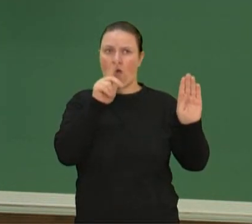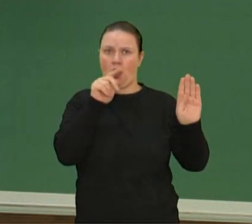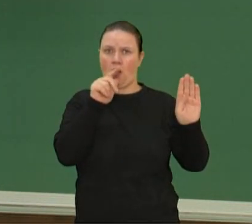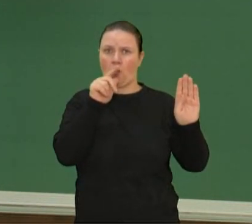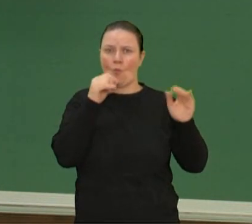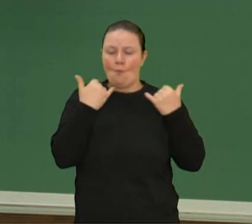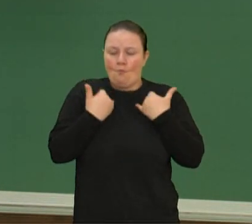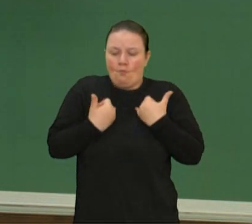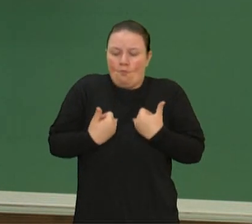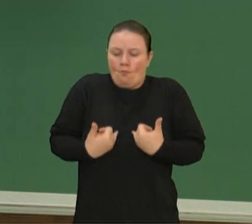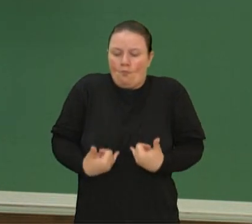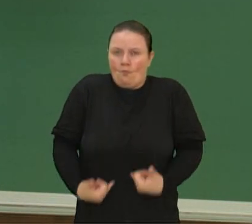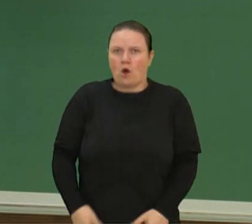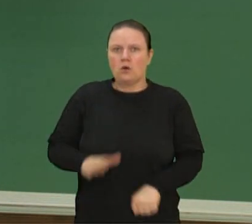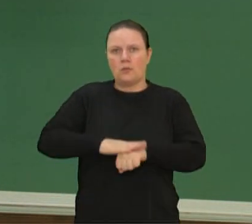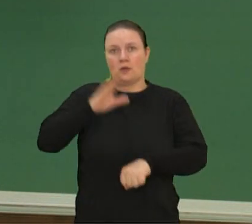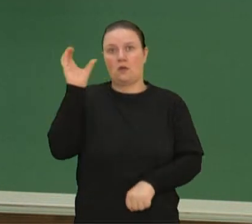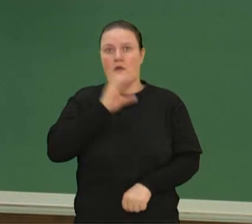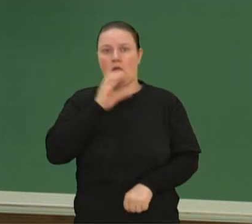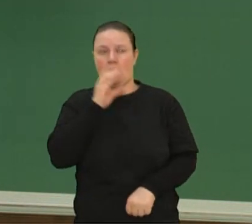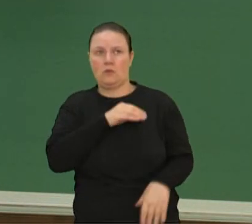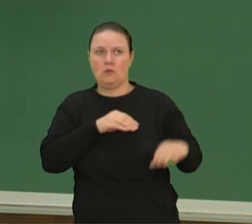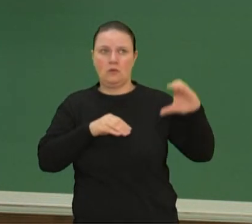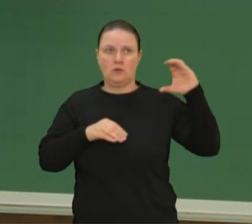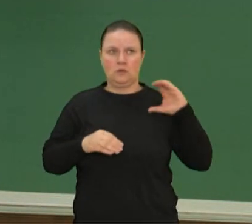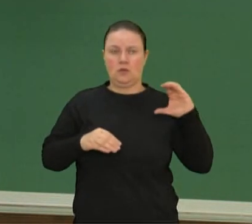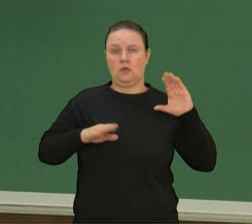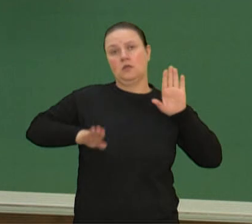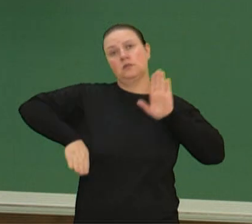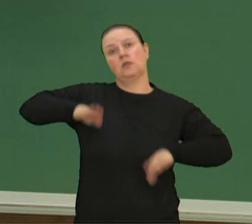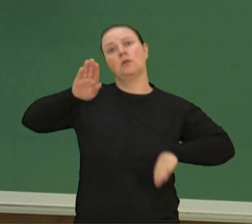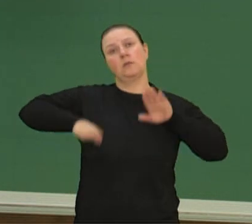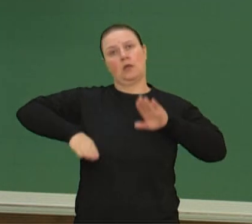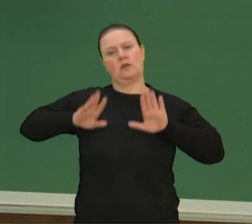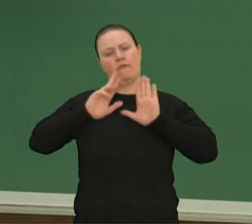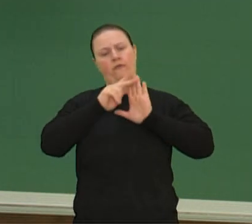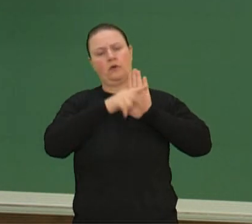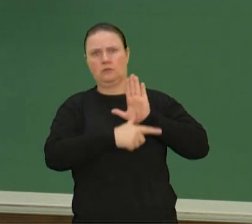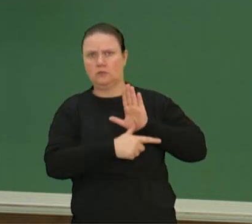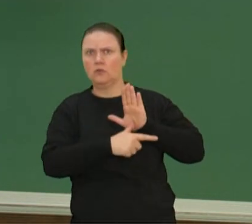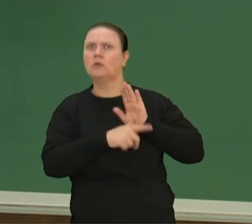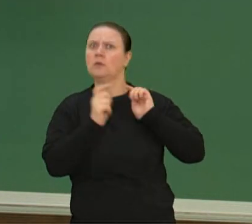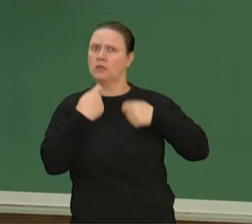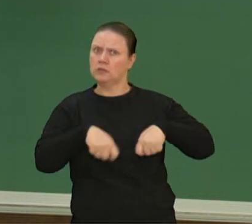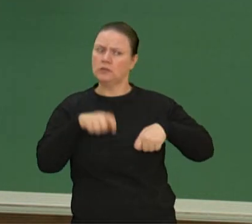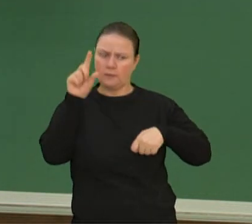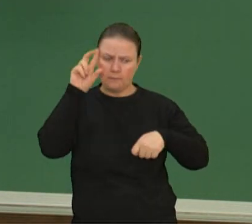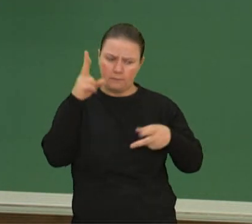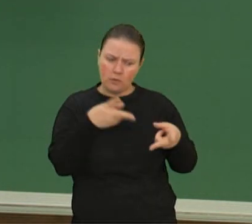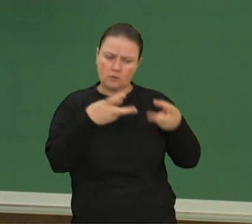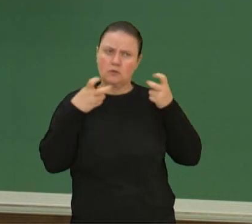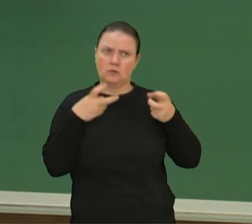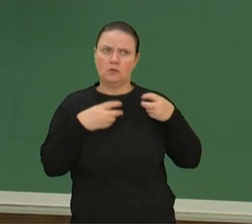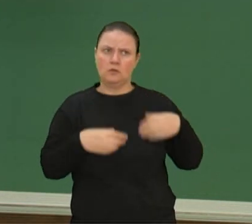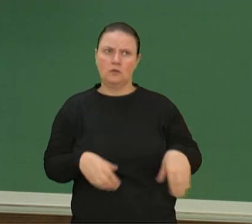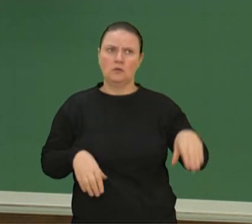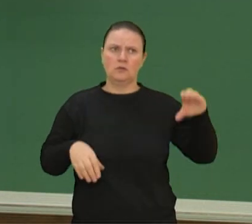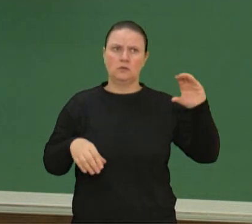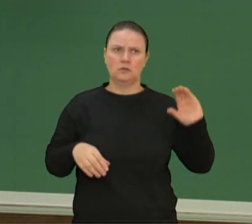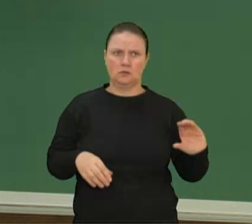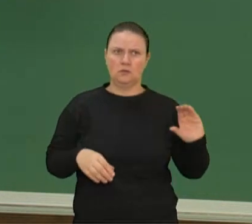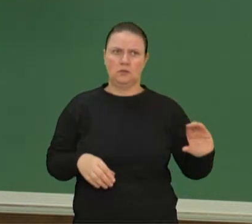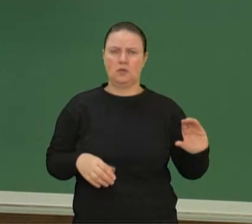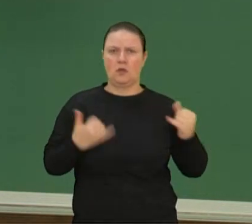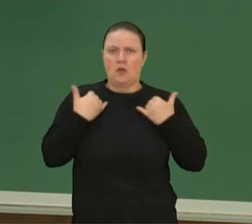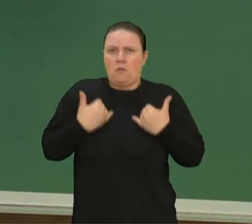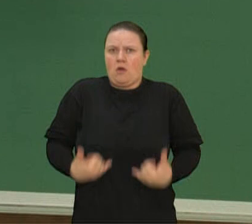peso. Letra C. É relativo, pois vários fatores devem ser considerados. Letra D. Atividades aeróbicas emagrecem mais.